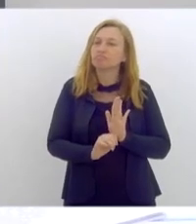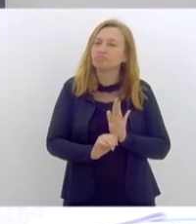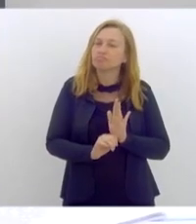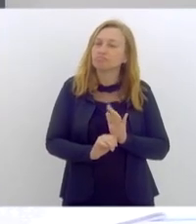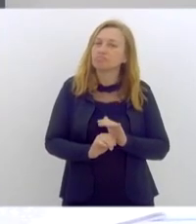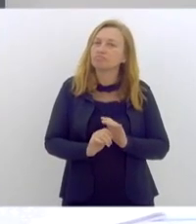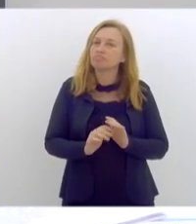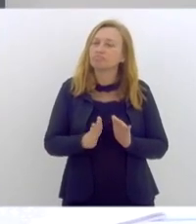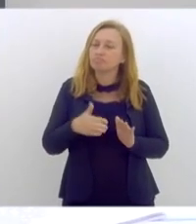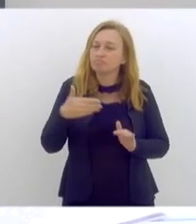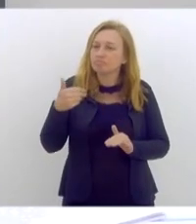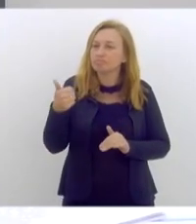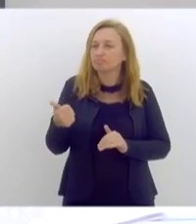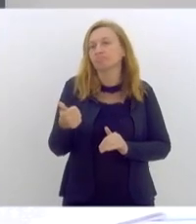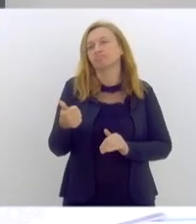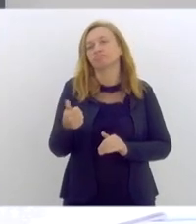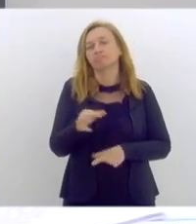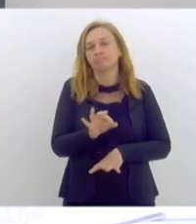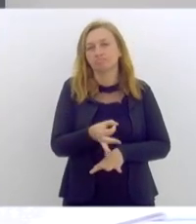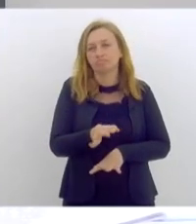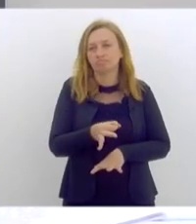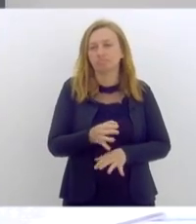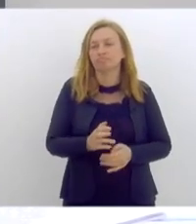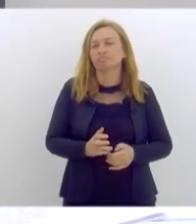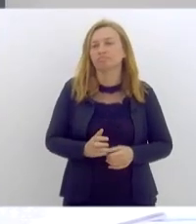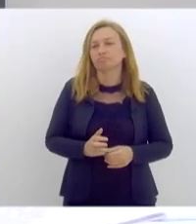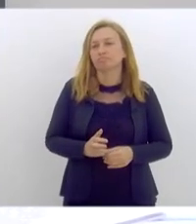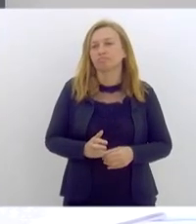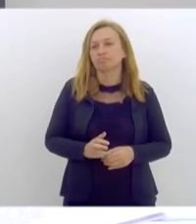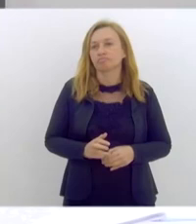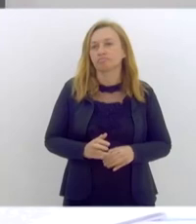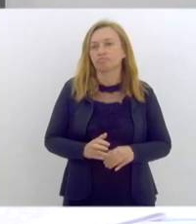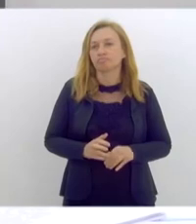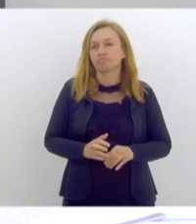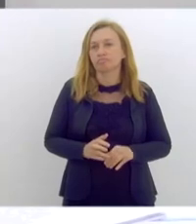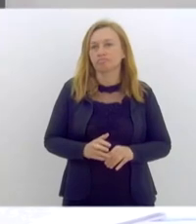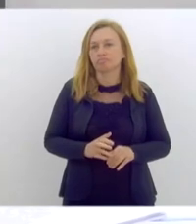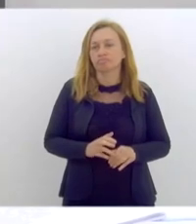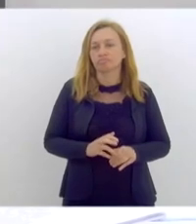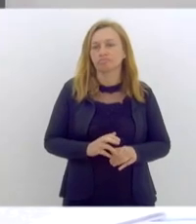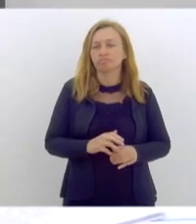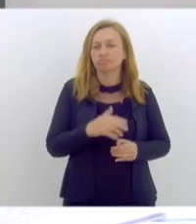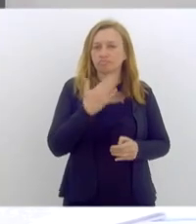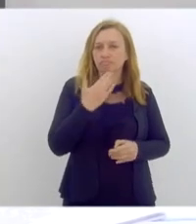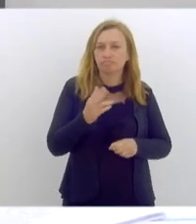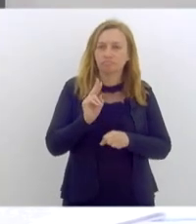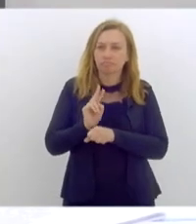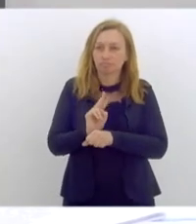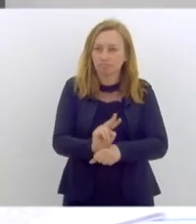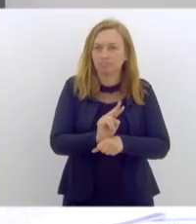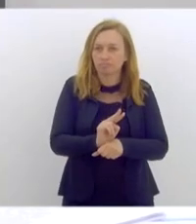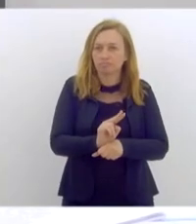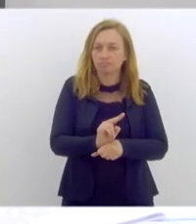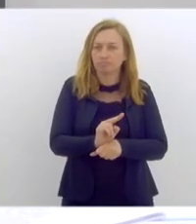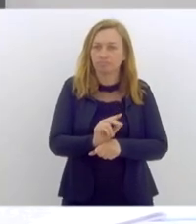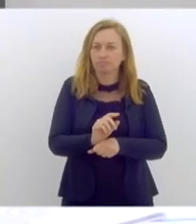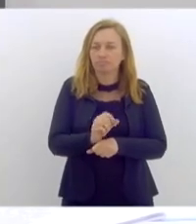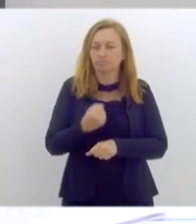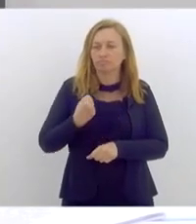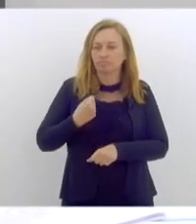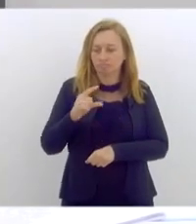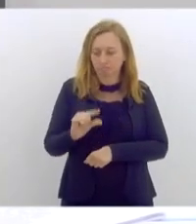suplementação exatamente para os pedidos de empréstimo de menor porte